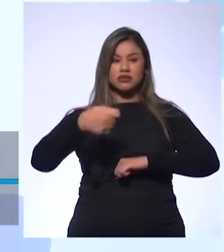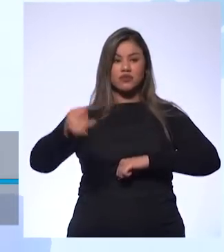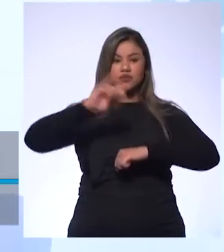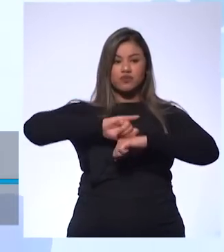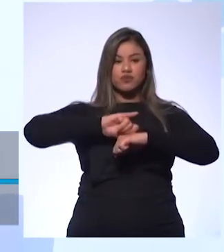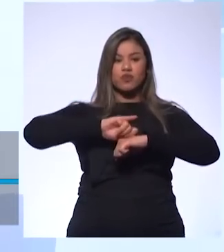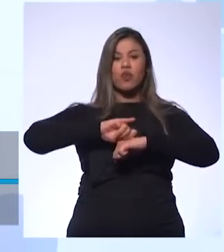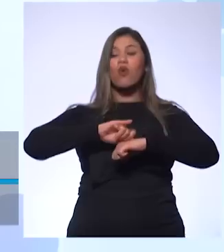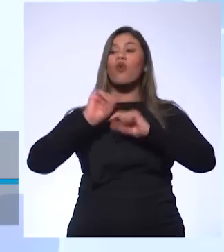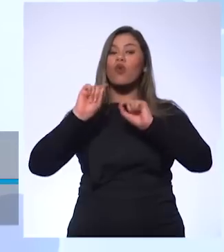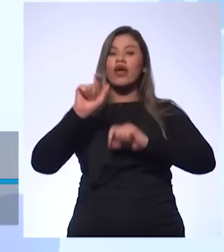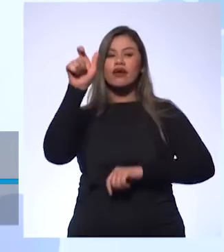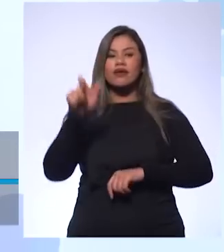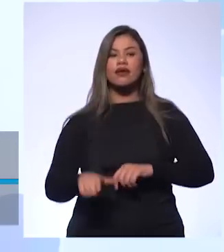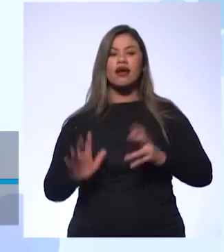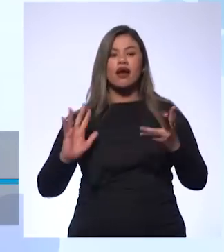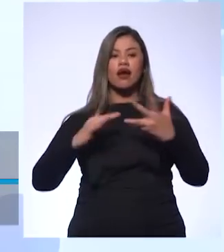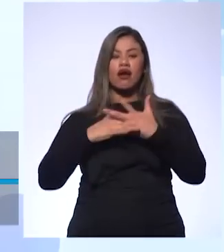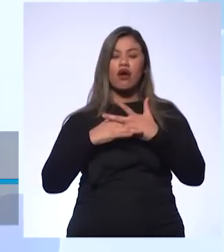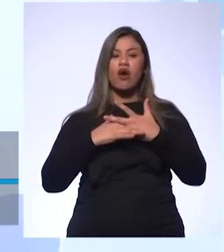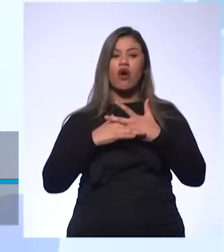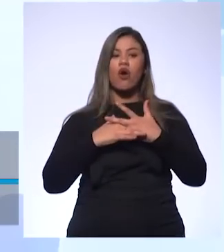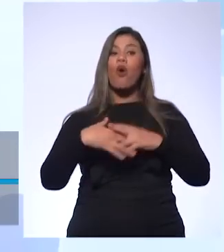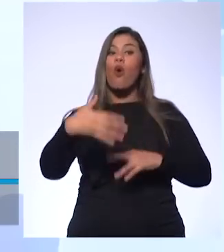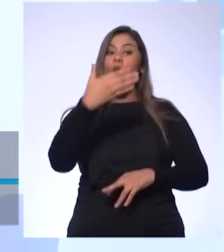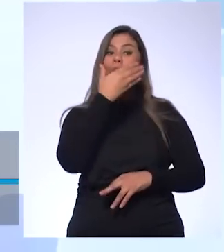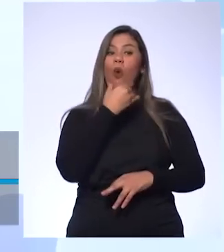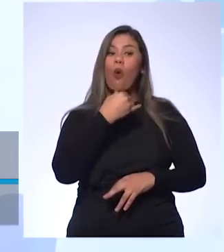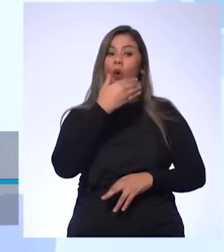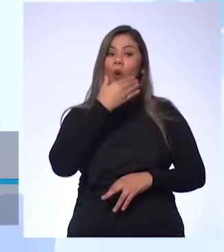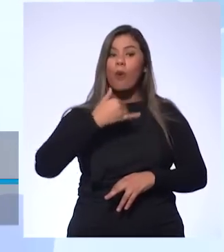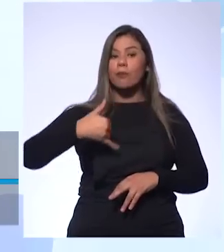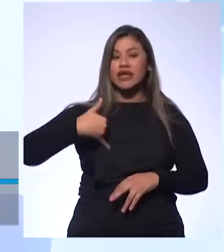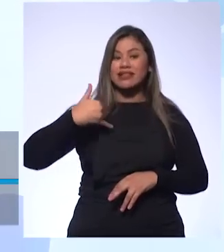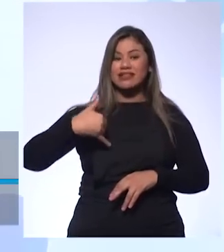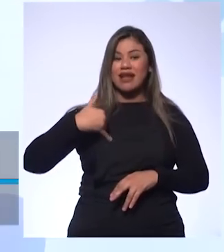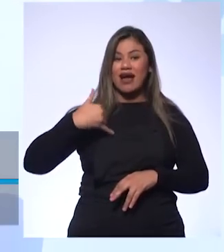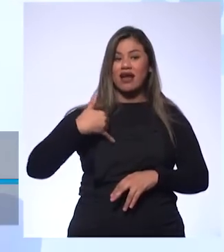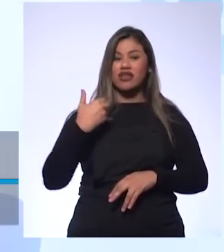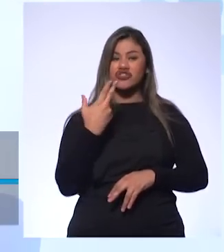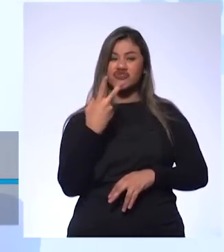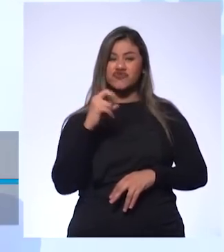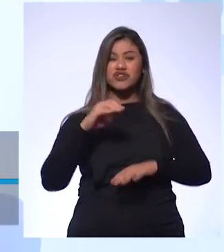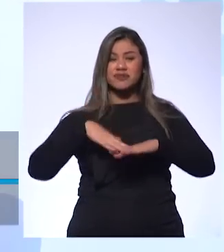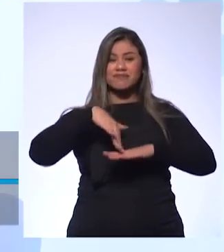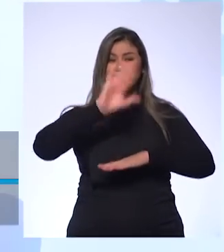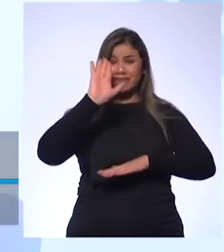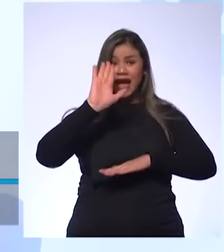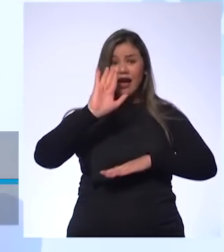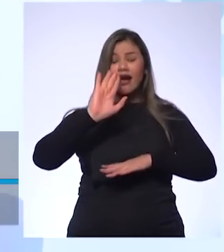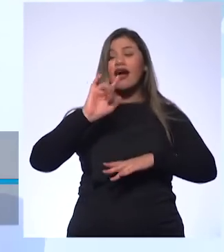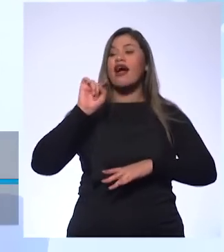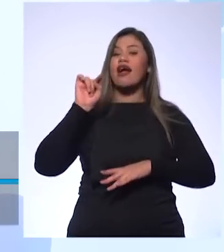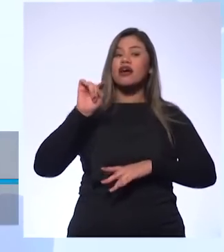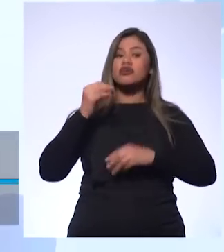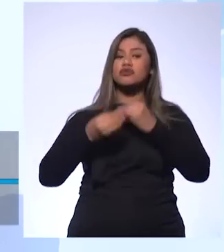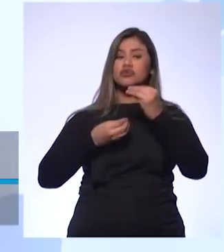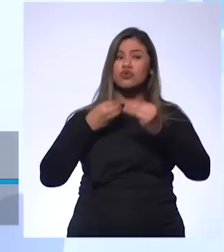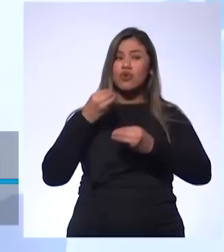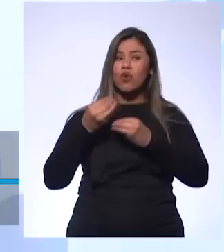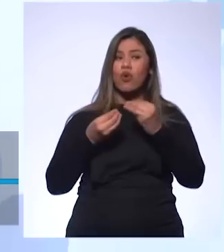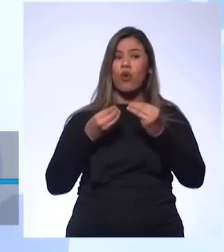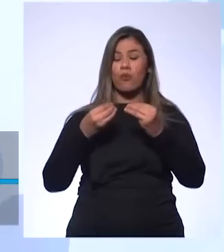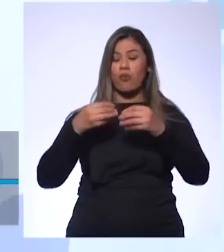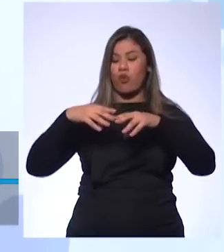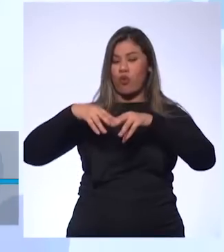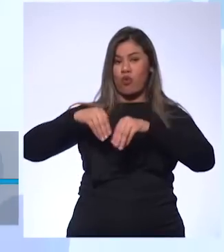idade, com posses. O homem, tá? Mulher não era nada na Grécia. O homem... e tinha